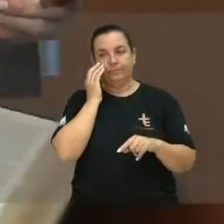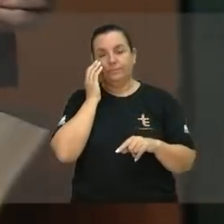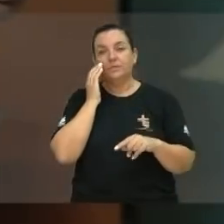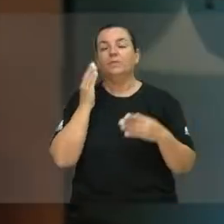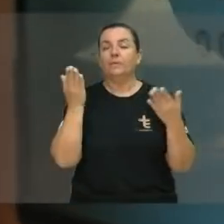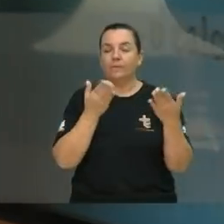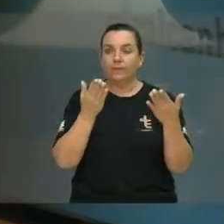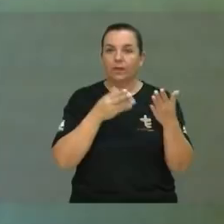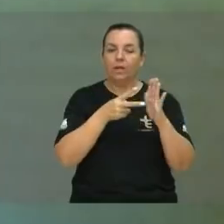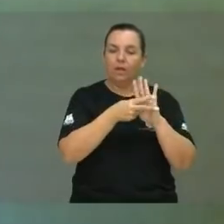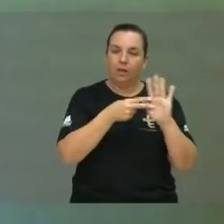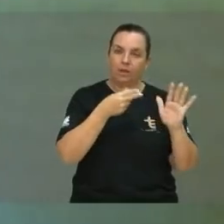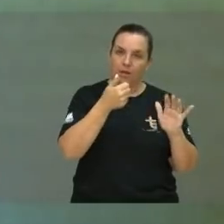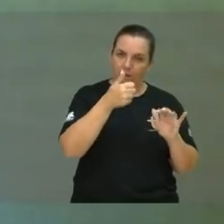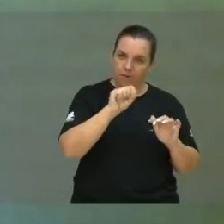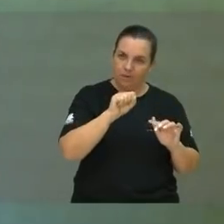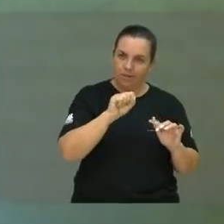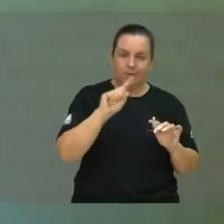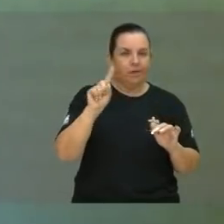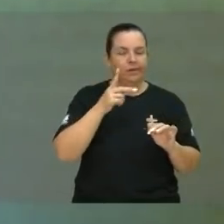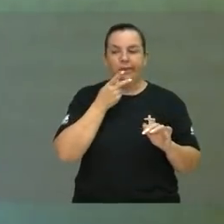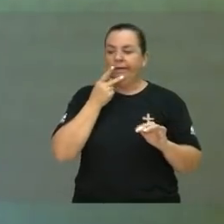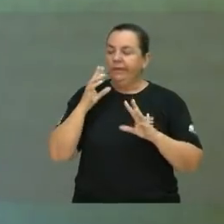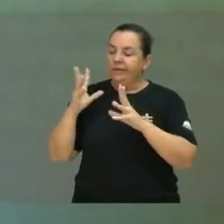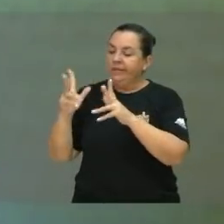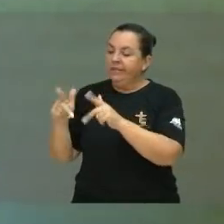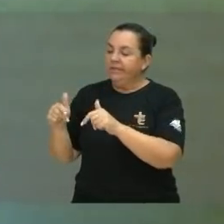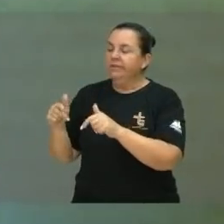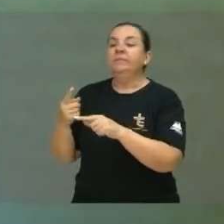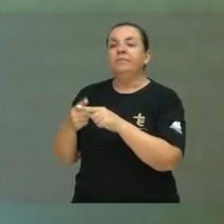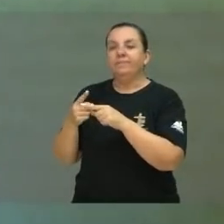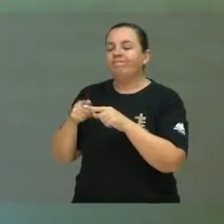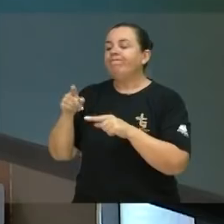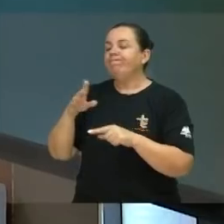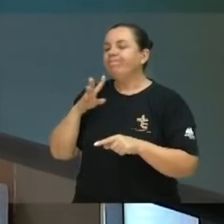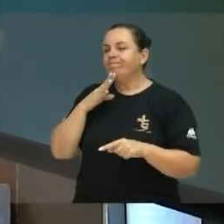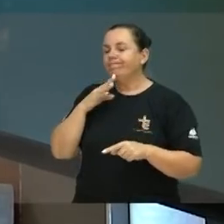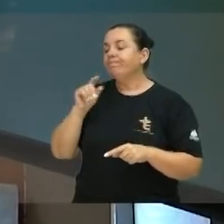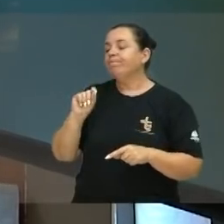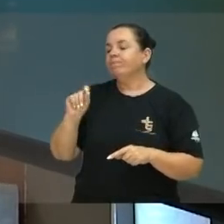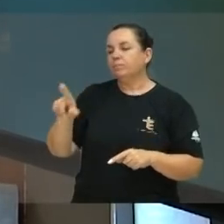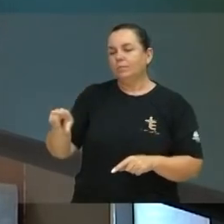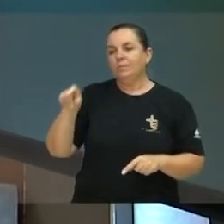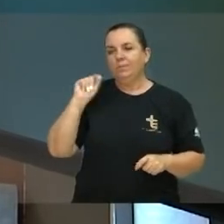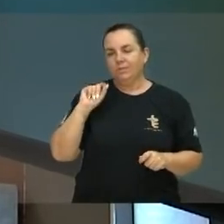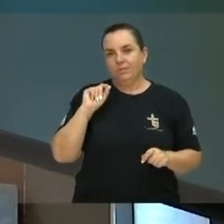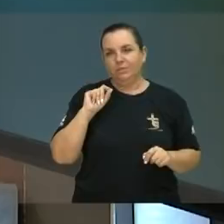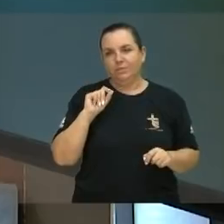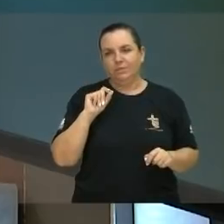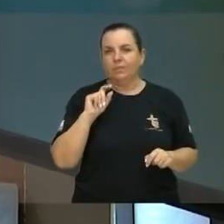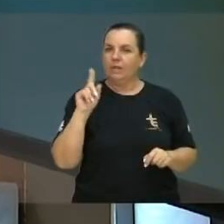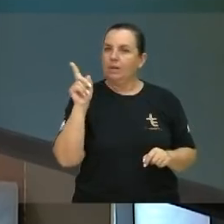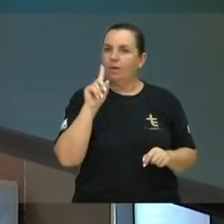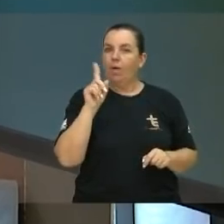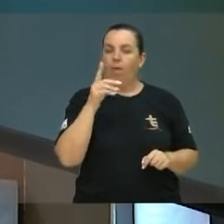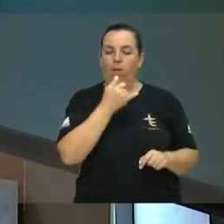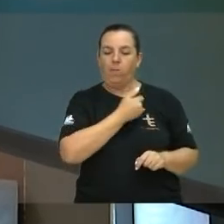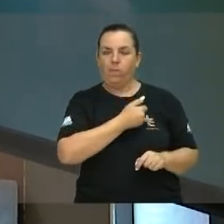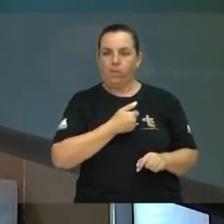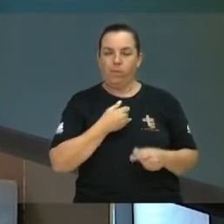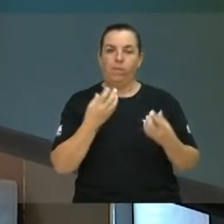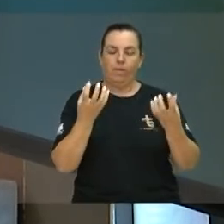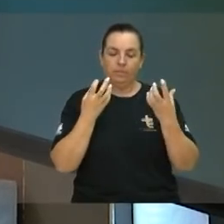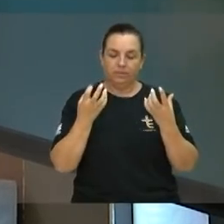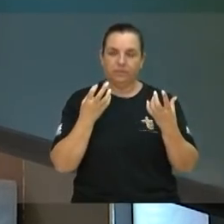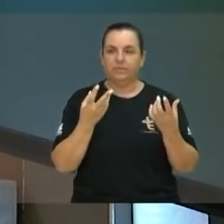não falo de todos vós eu conheço os que escolher e não é que o evangelista